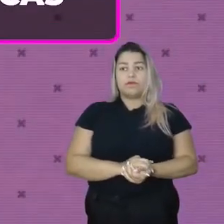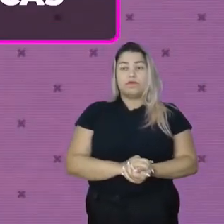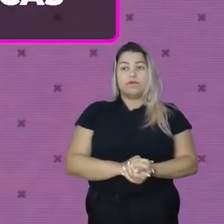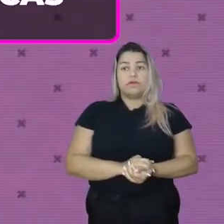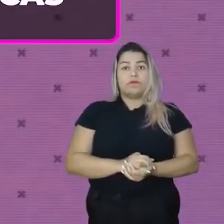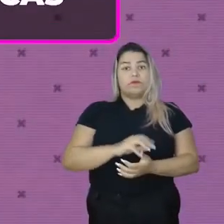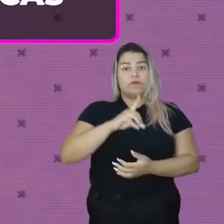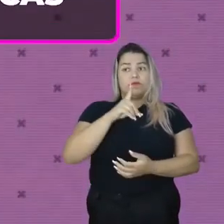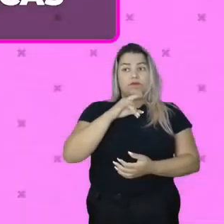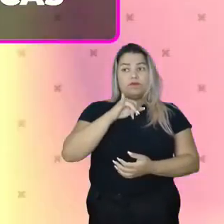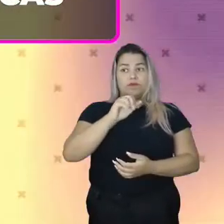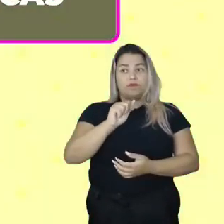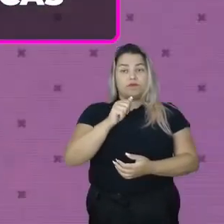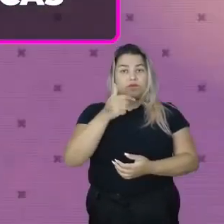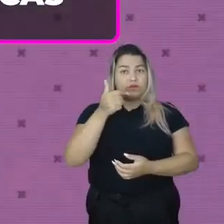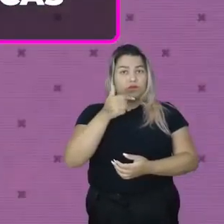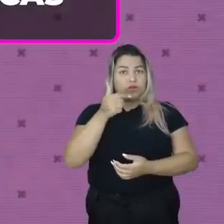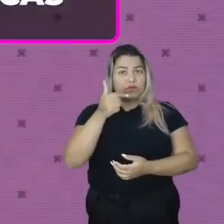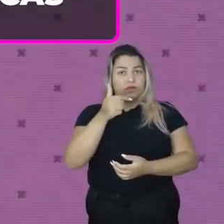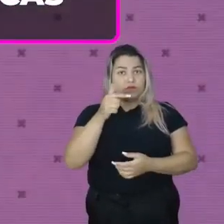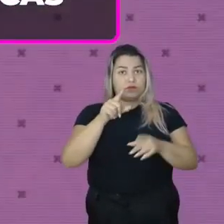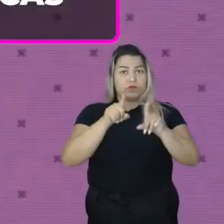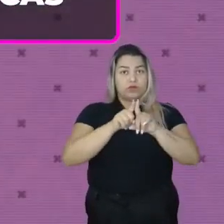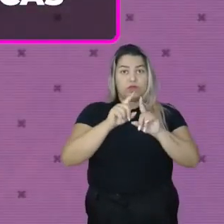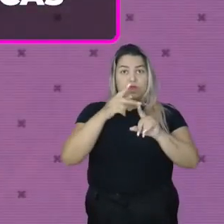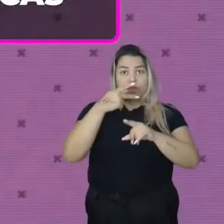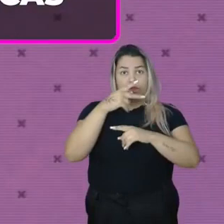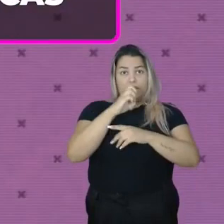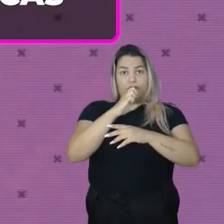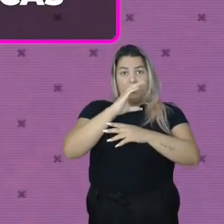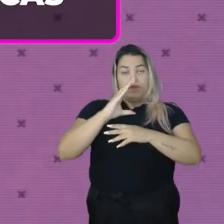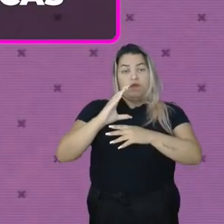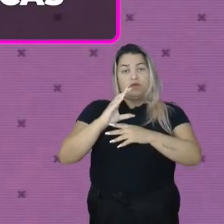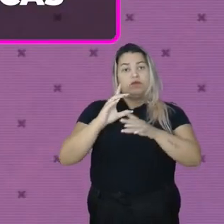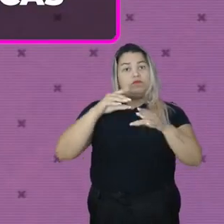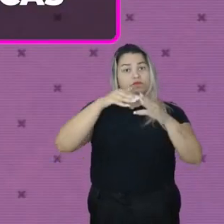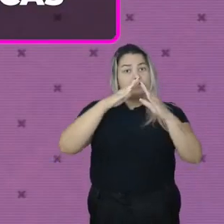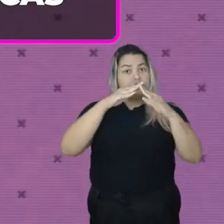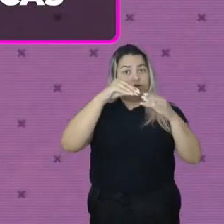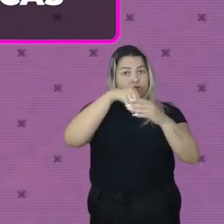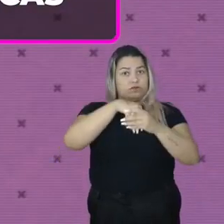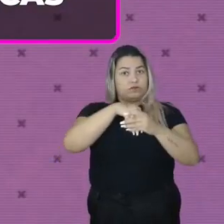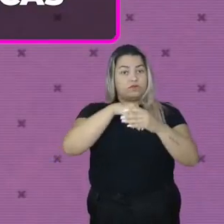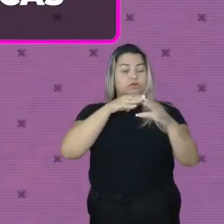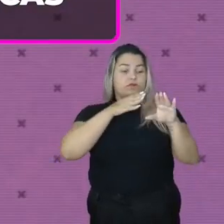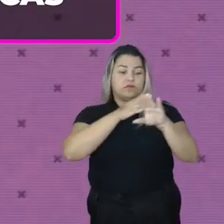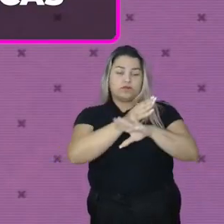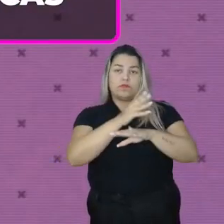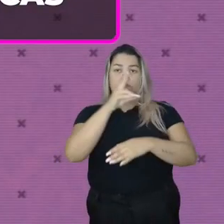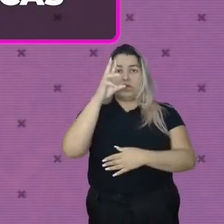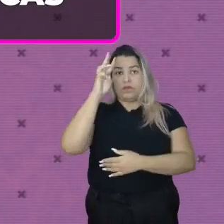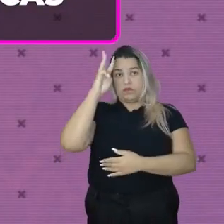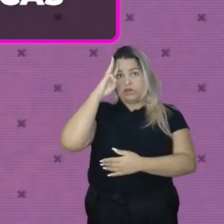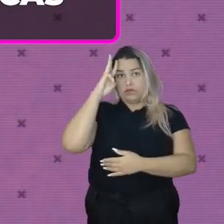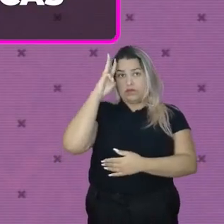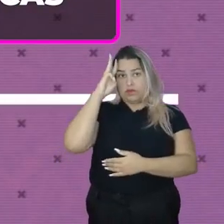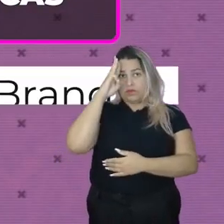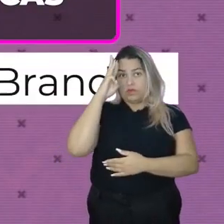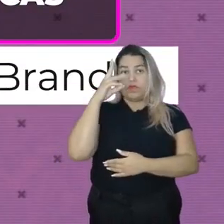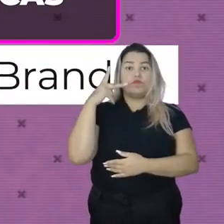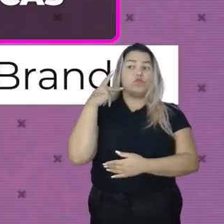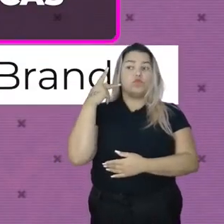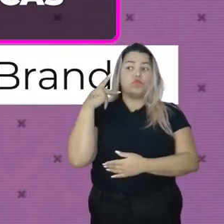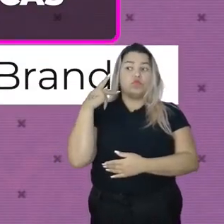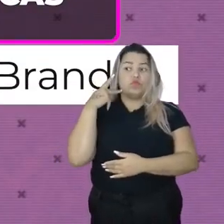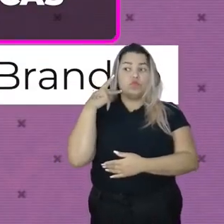Neste dia 2 de abril, completam 10 anos que a PEC das domésticas foi aprovada. Na aula desta terça-feira, a procuradora do